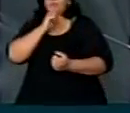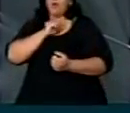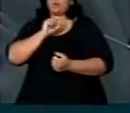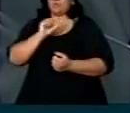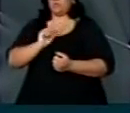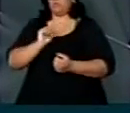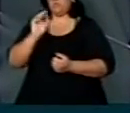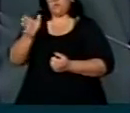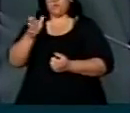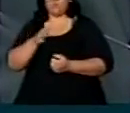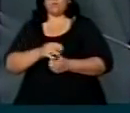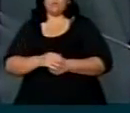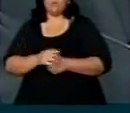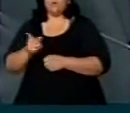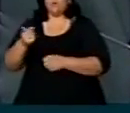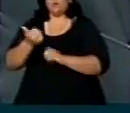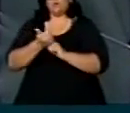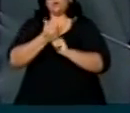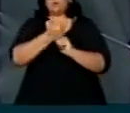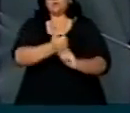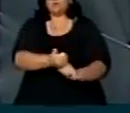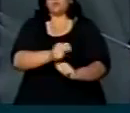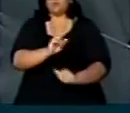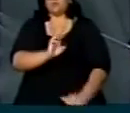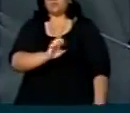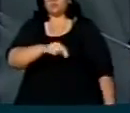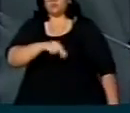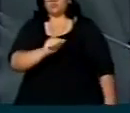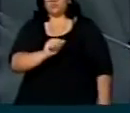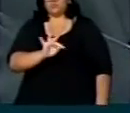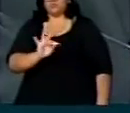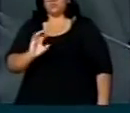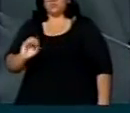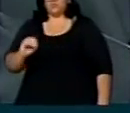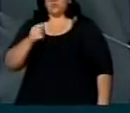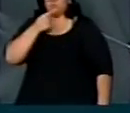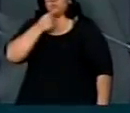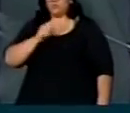assessorando o Renato Acha, que foi uma das grandes figuras da diplomacia brasileira, como